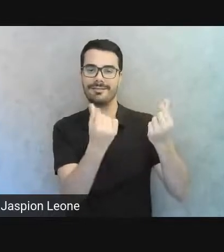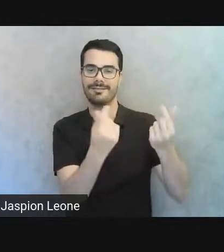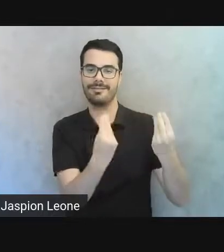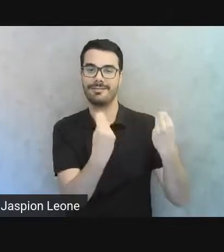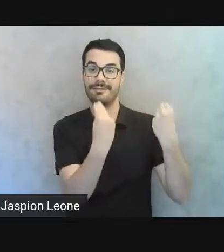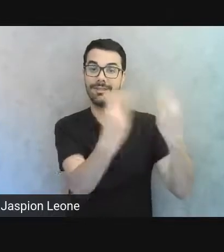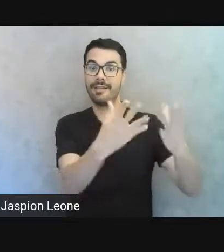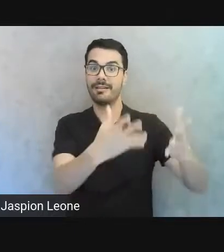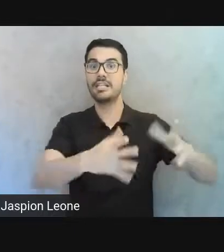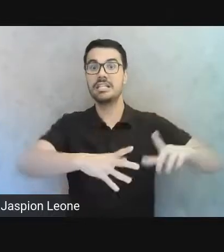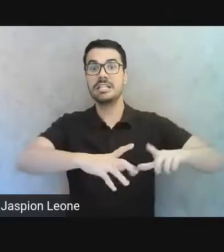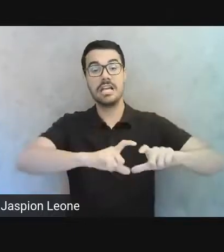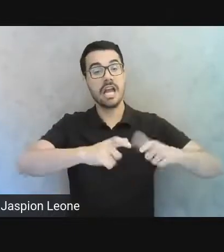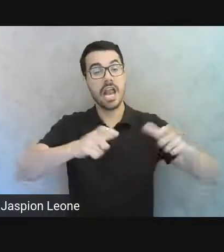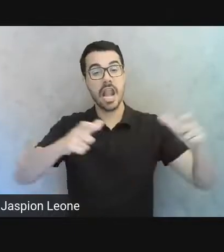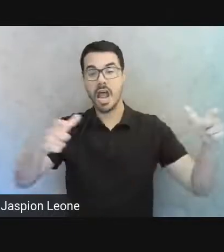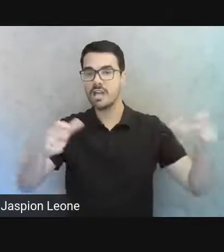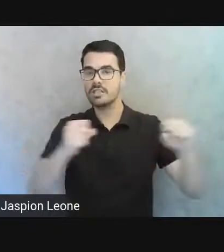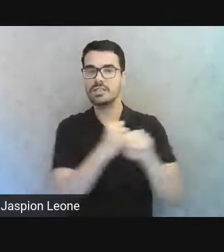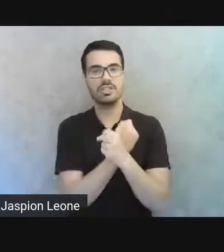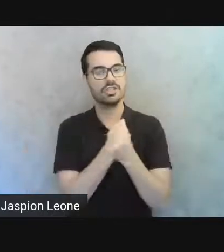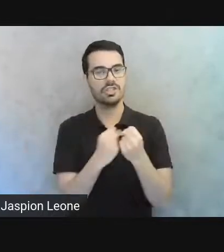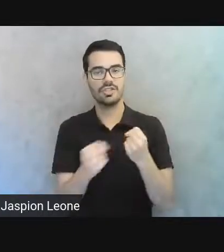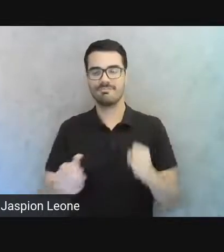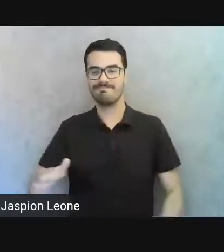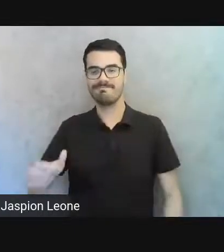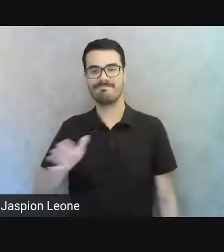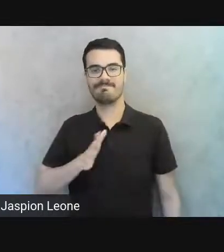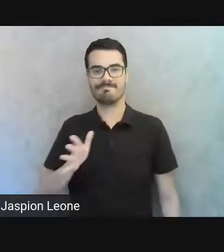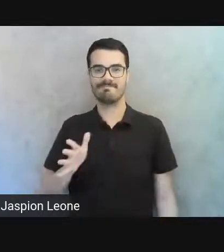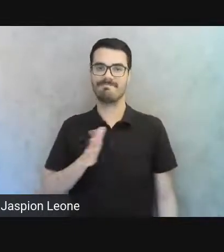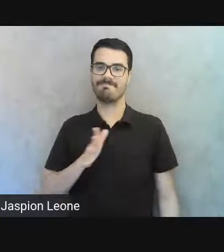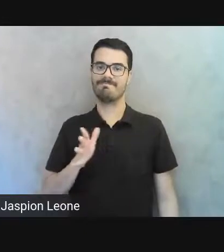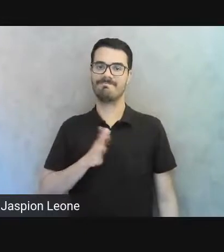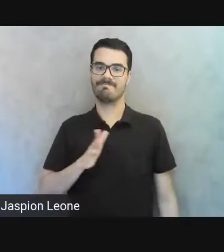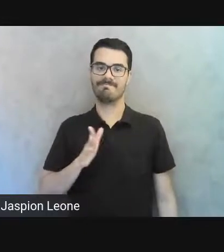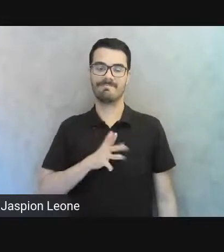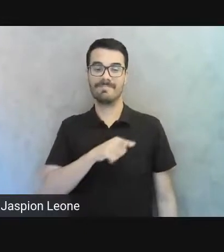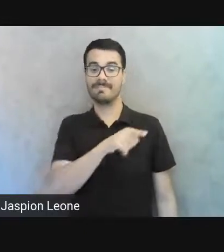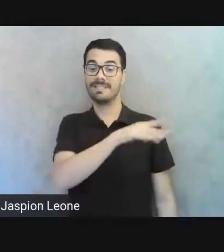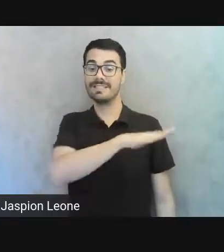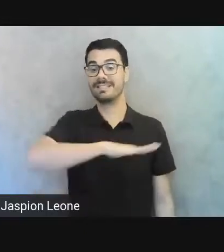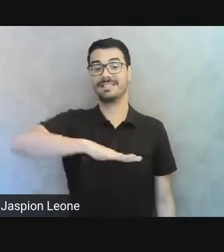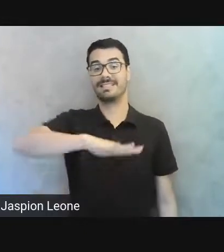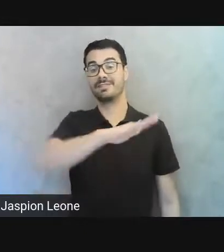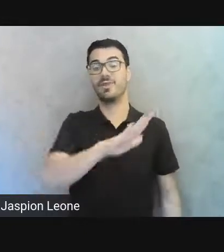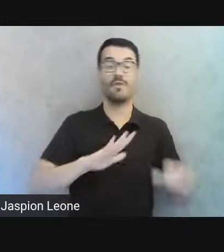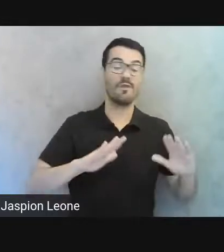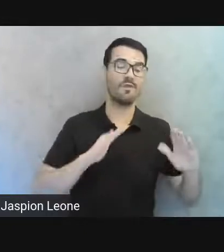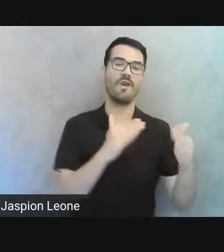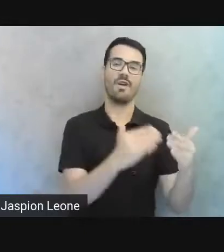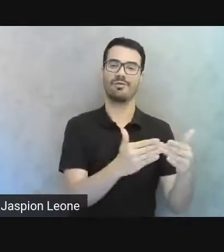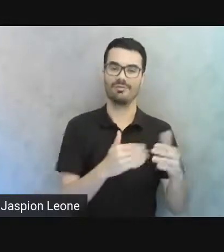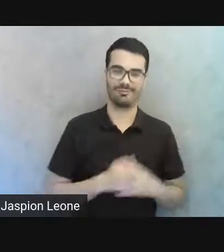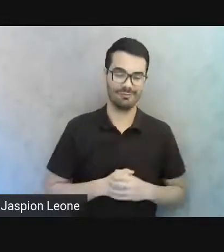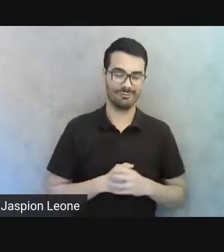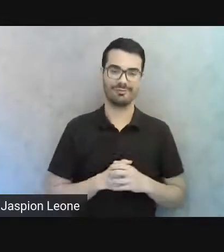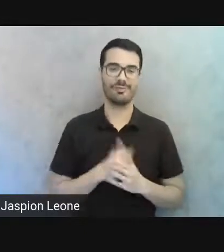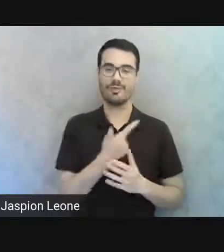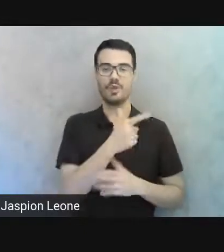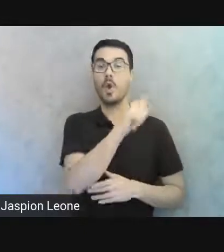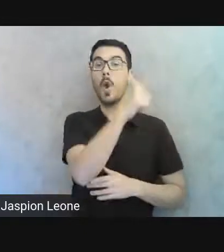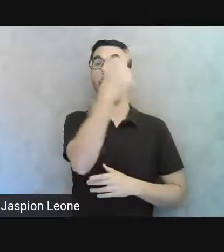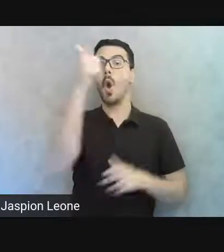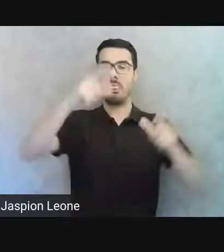enormes, de rendimento muito grande, e em setores muito concentrados. E ainda especificou o